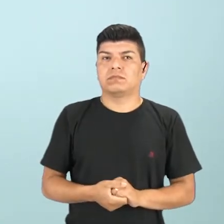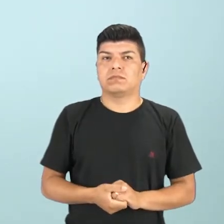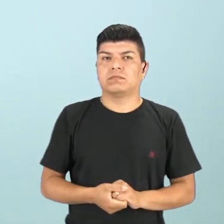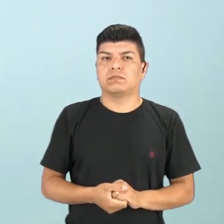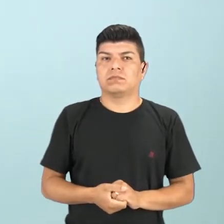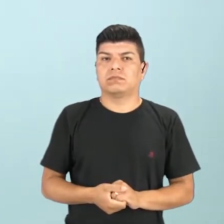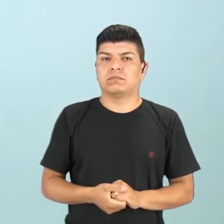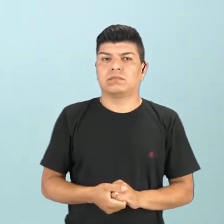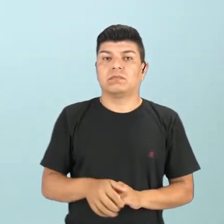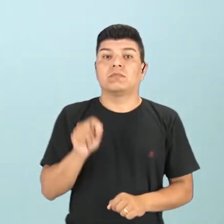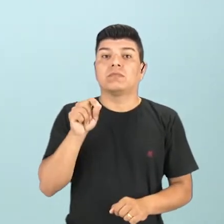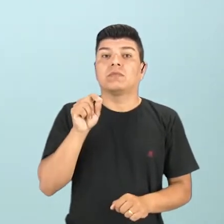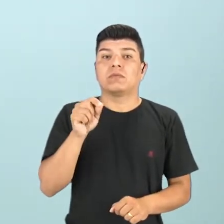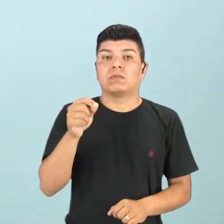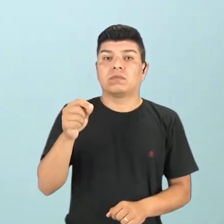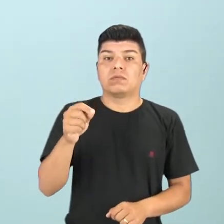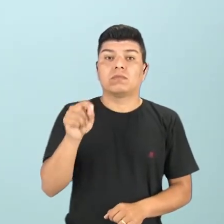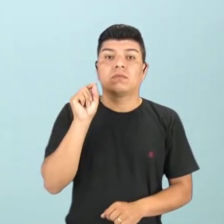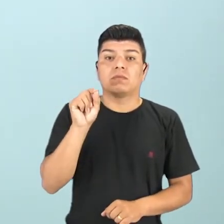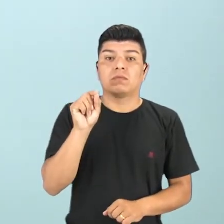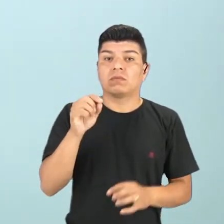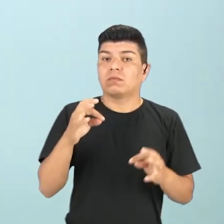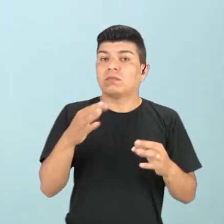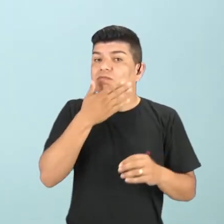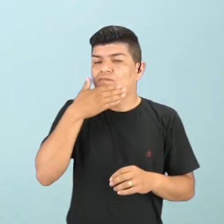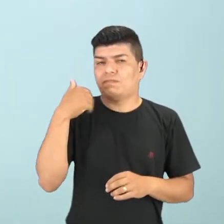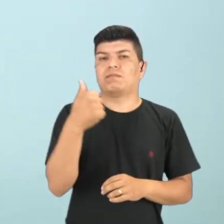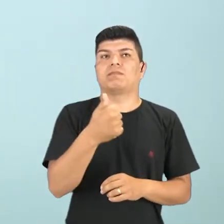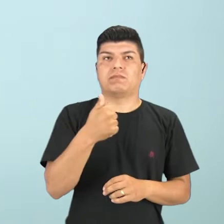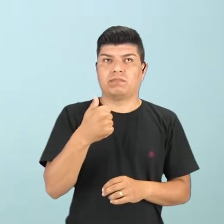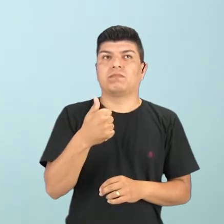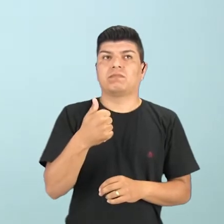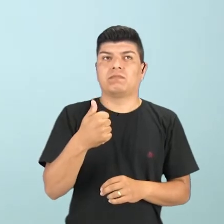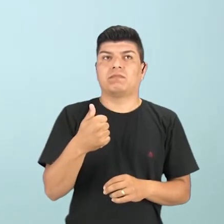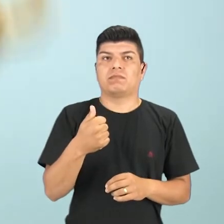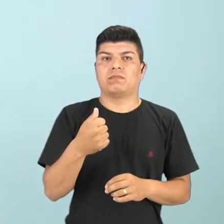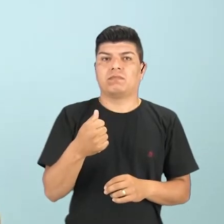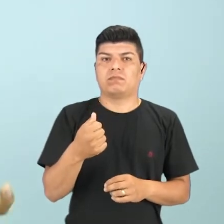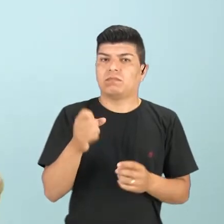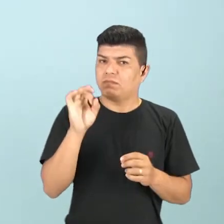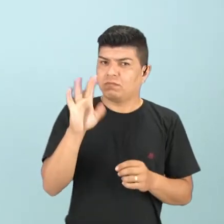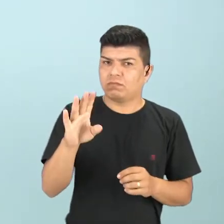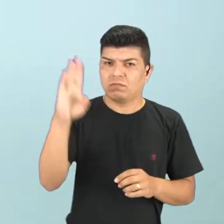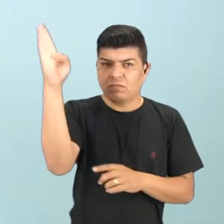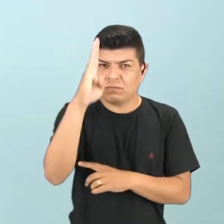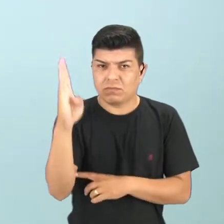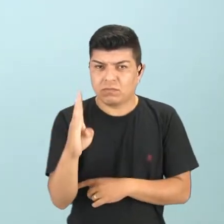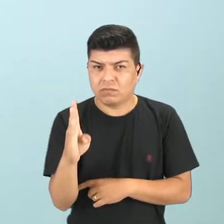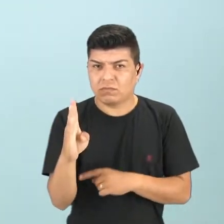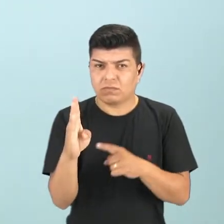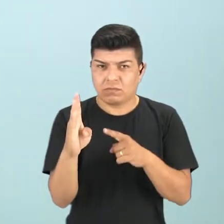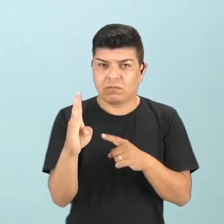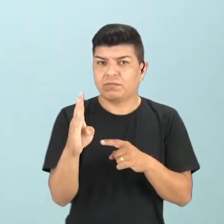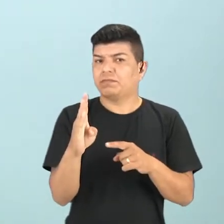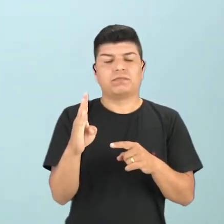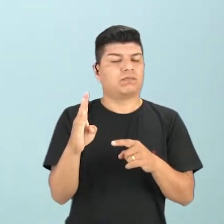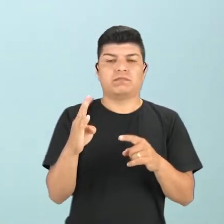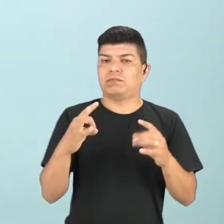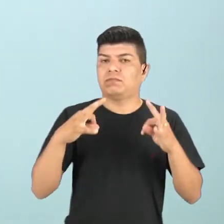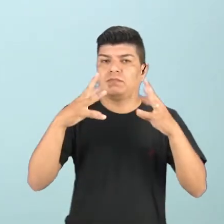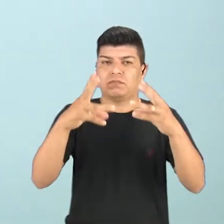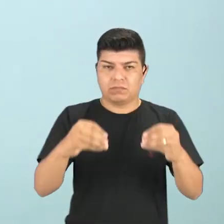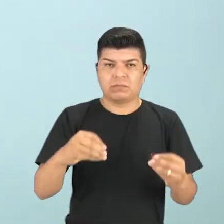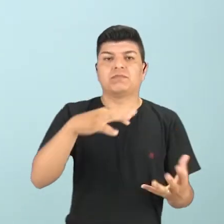preciso fixar isso daí para poder melhorar. Que não é uma coisa só do Brasil, temos em todo o